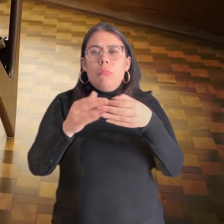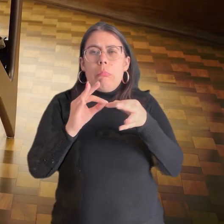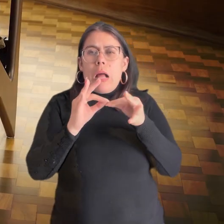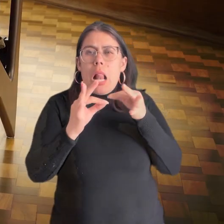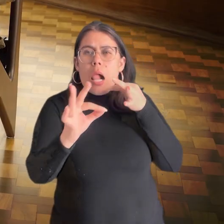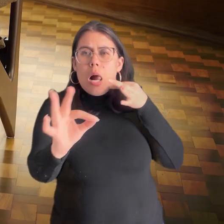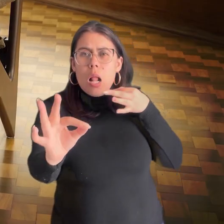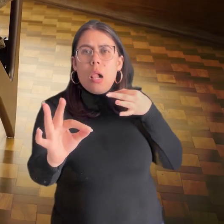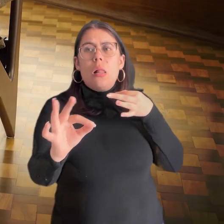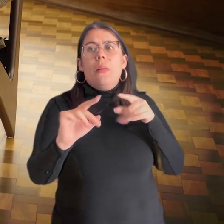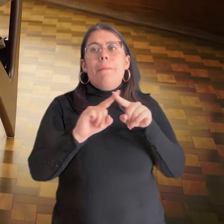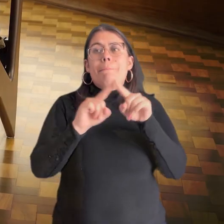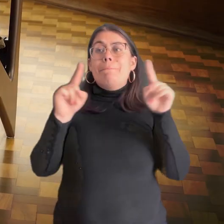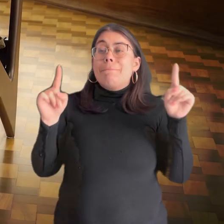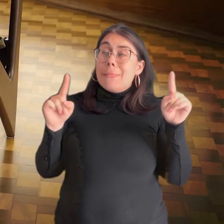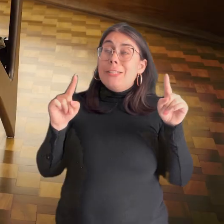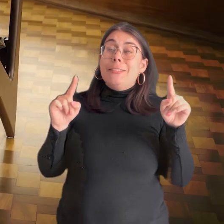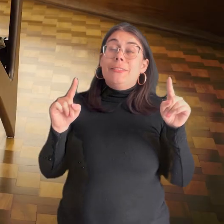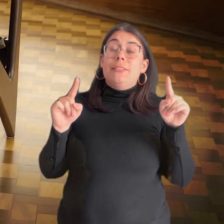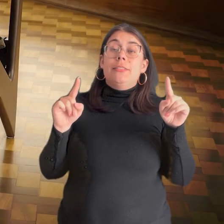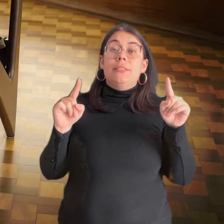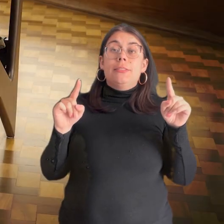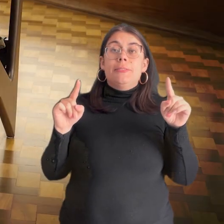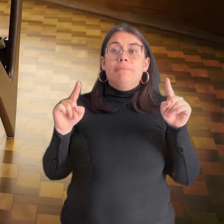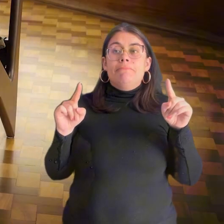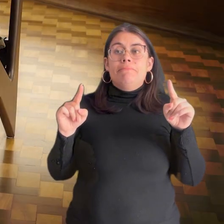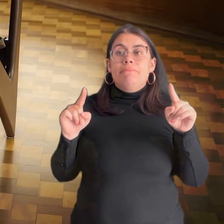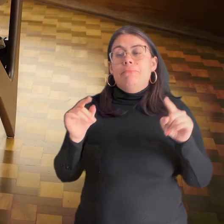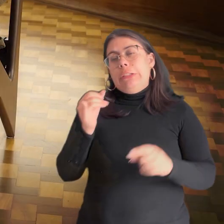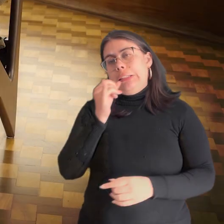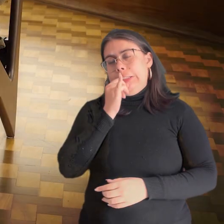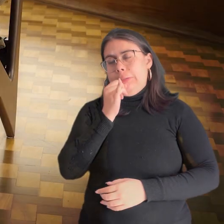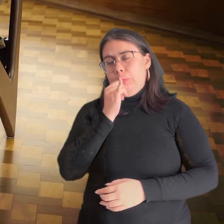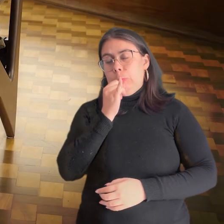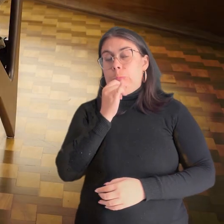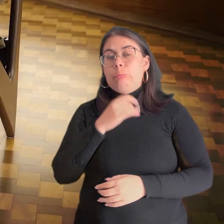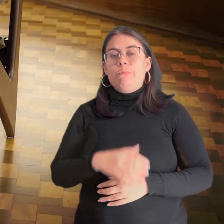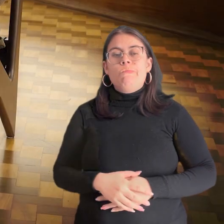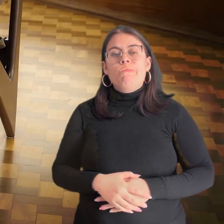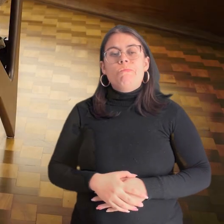Por uma série de razões, por exemplo,